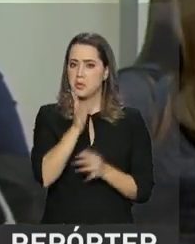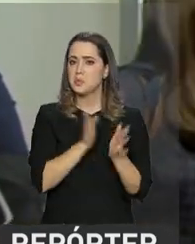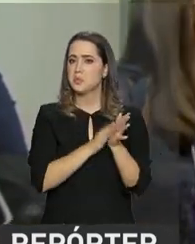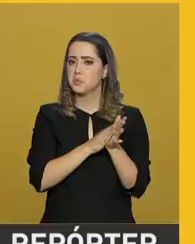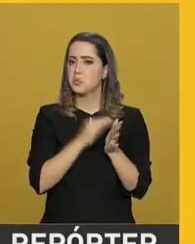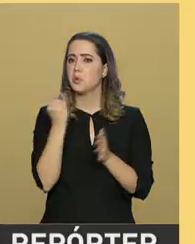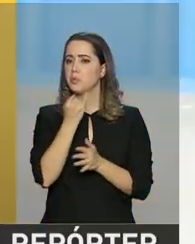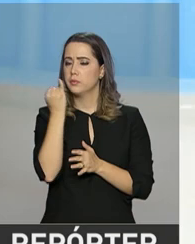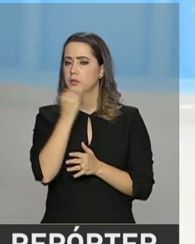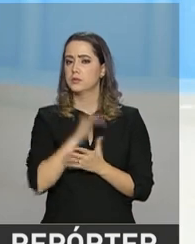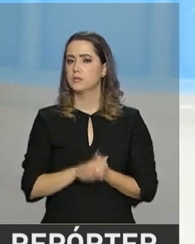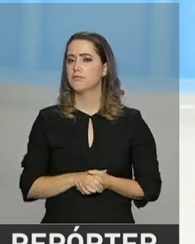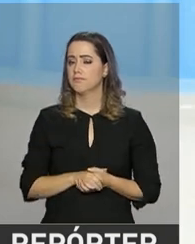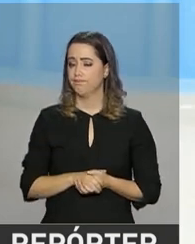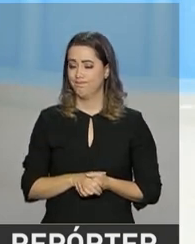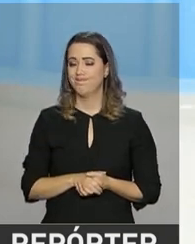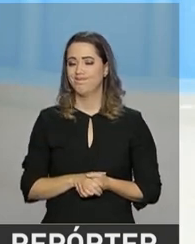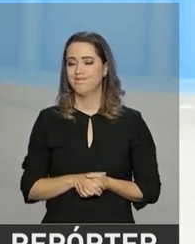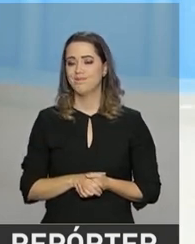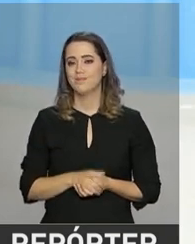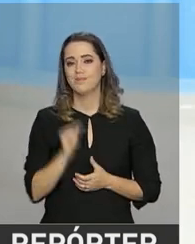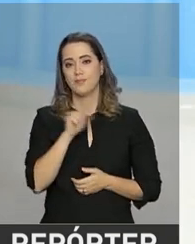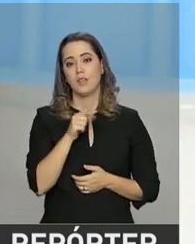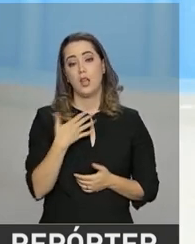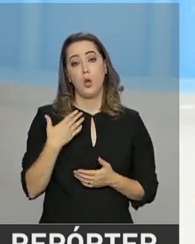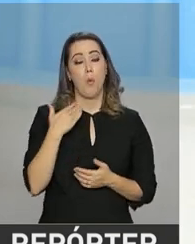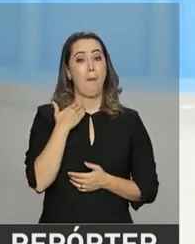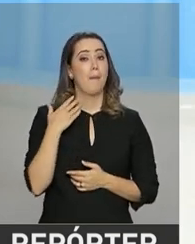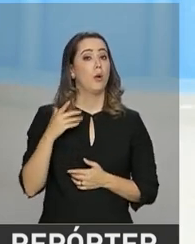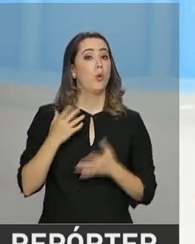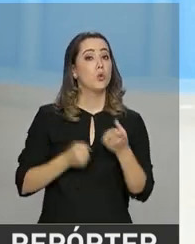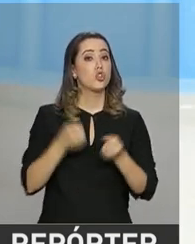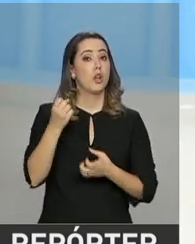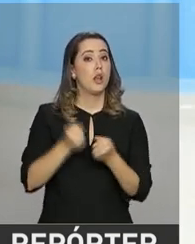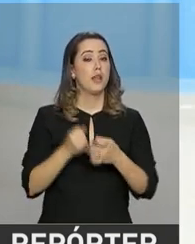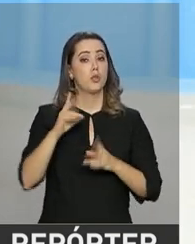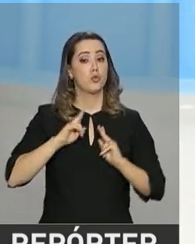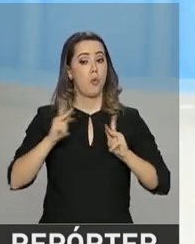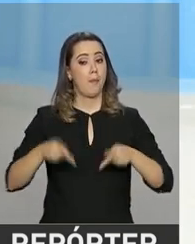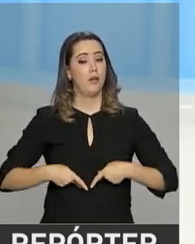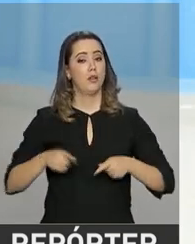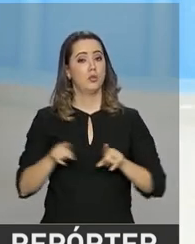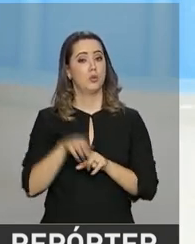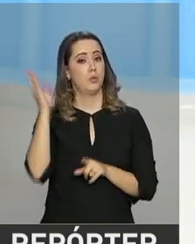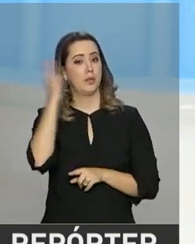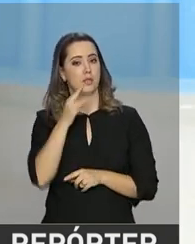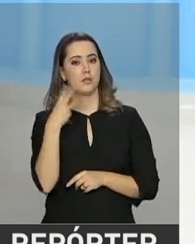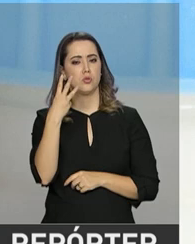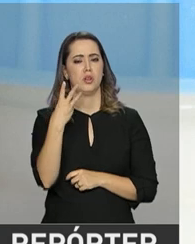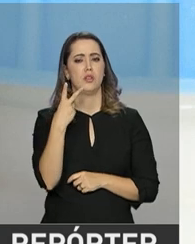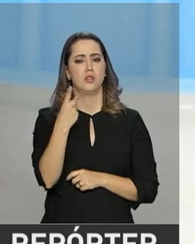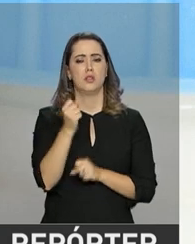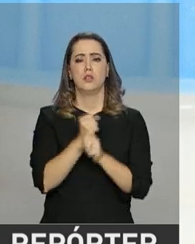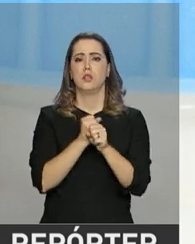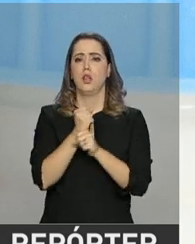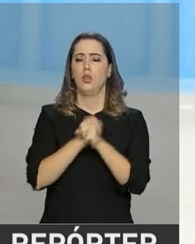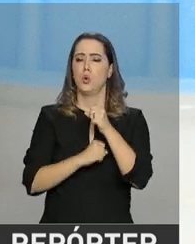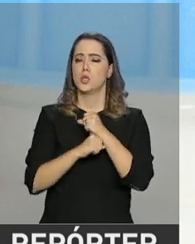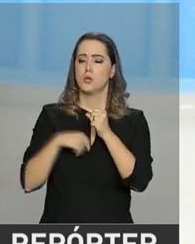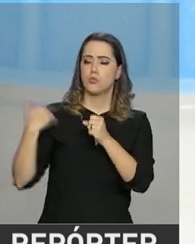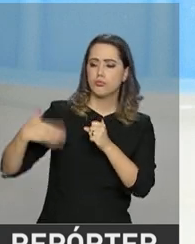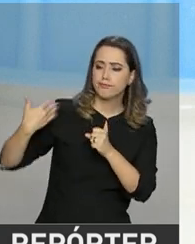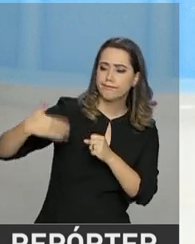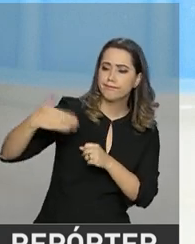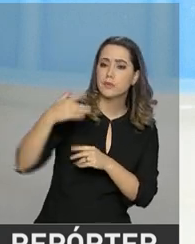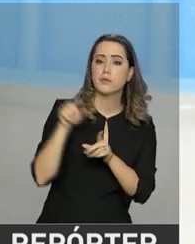no mundo inteiro. A estratégia de bancos de leite humano do Brasil, desenvolvida há 32 anos pelo Ministério da Saúde,